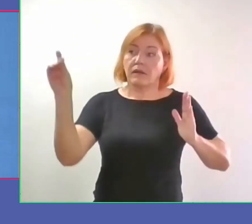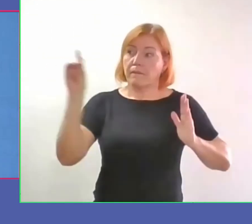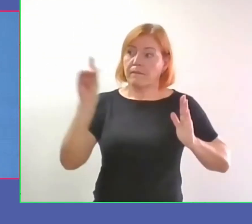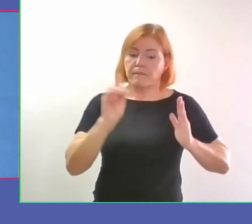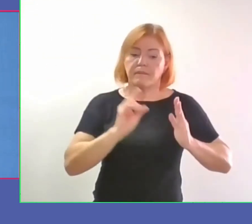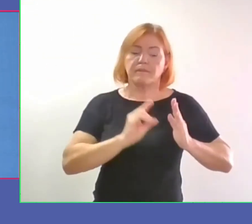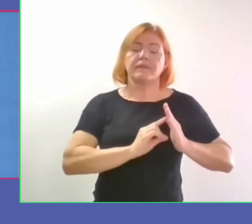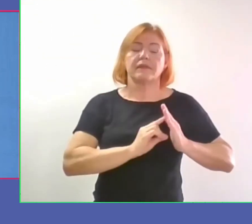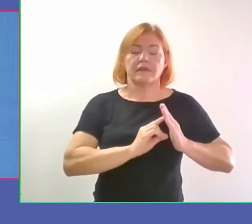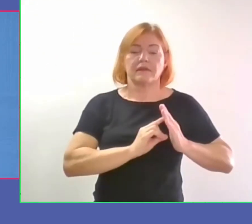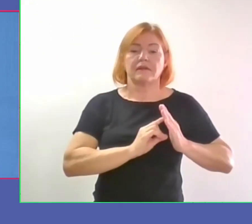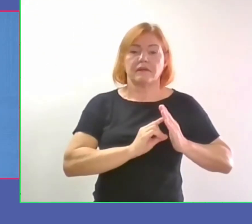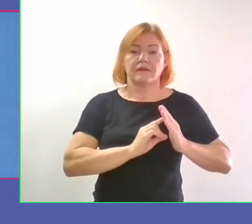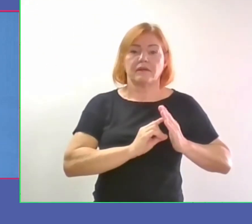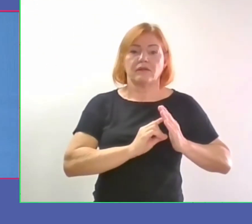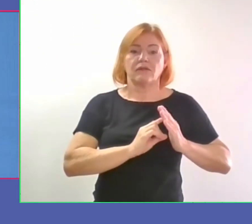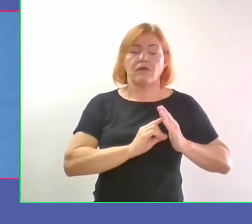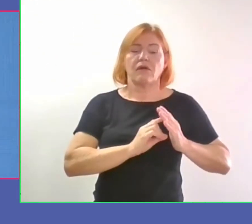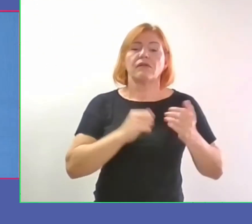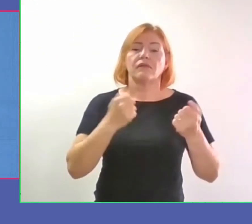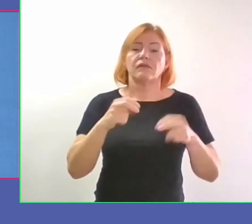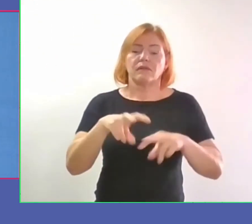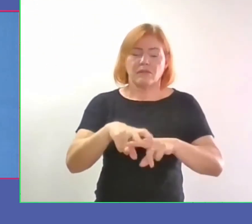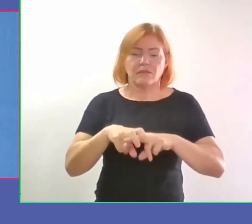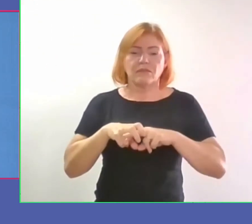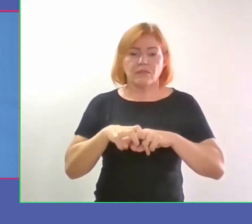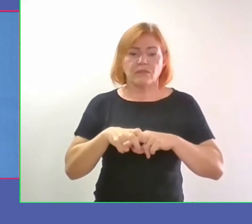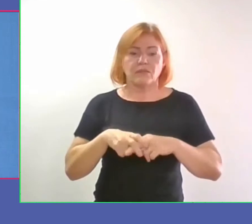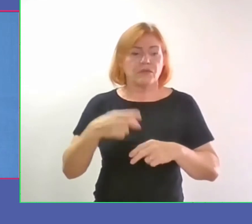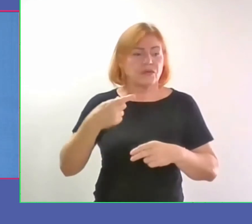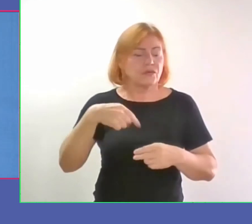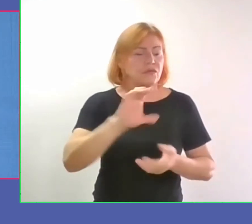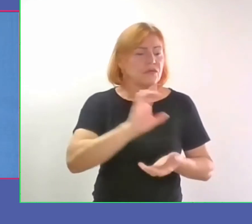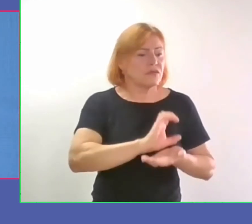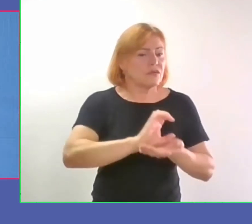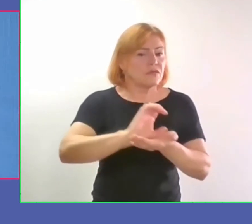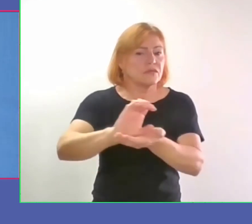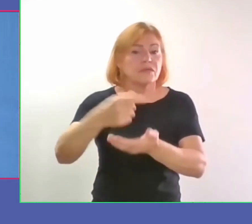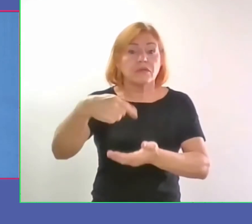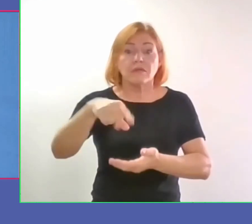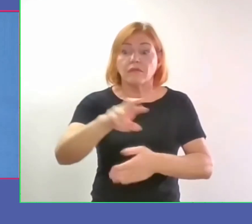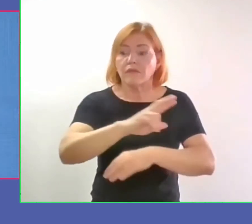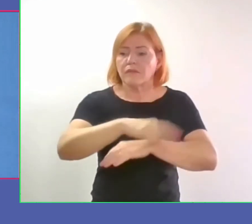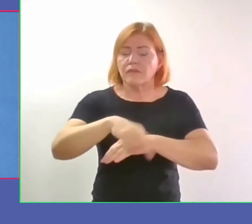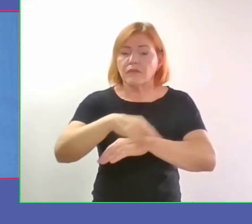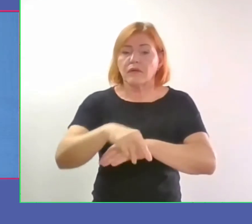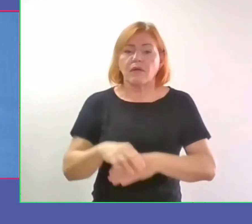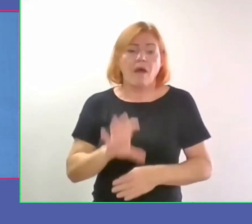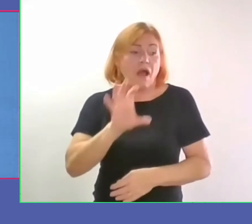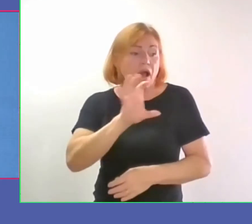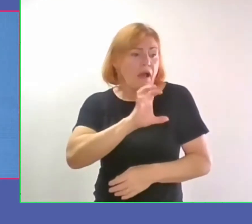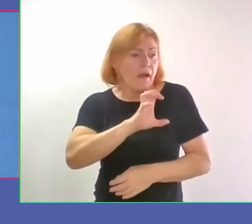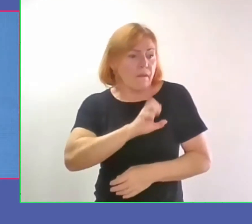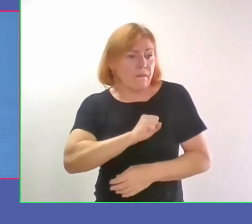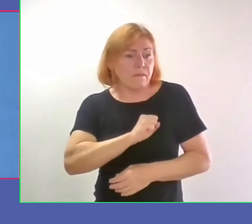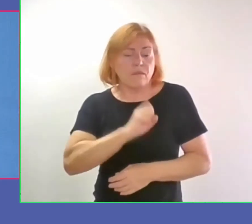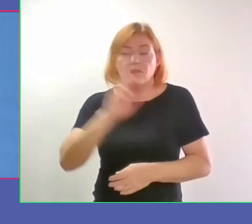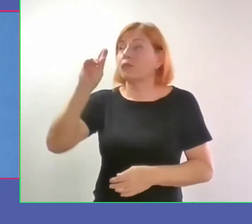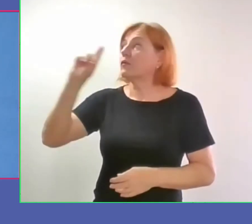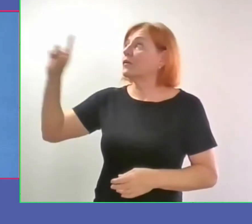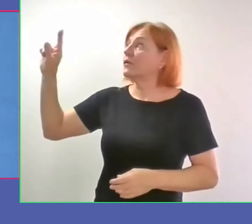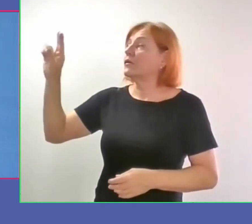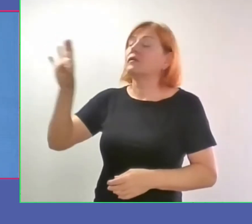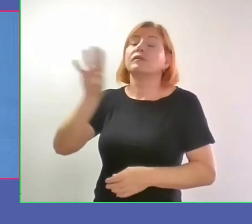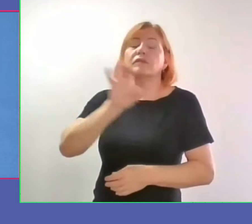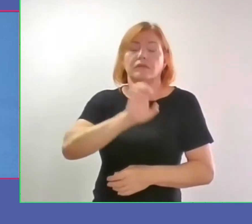é com uma outra intenção, senão é por amor ao Senhor e por amor às pessoas. Quando nossos irmãos e